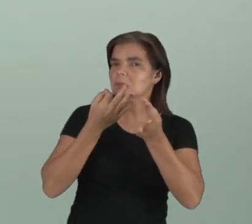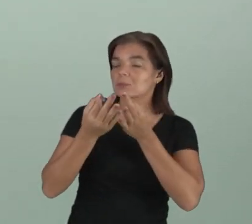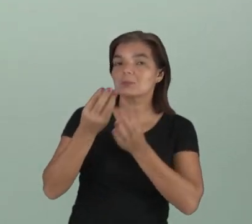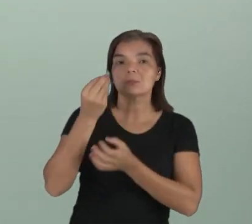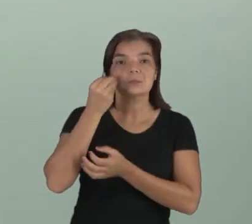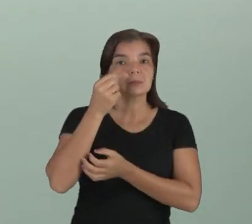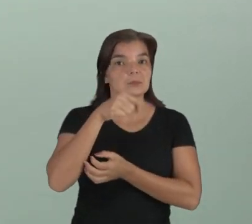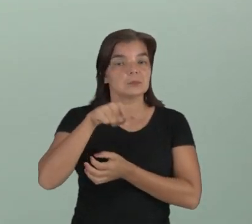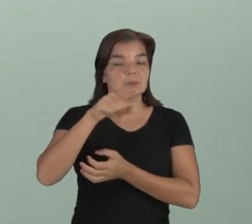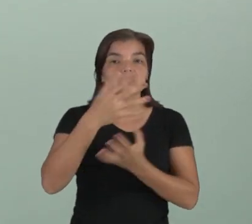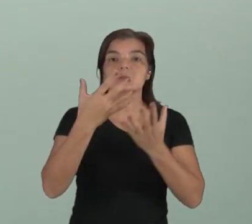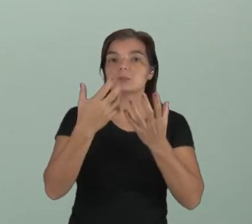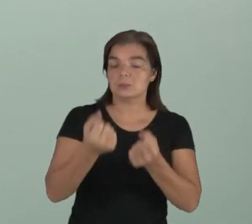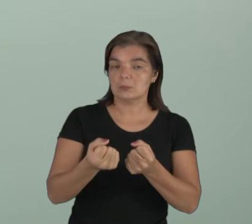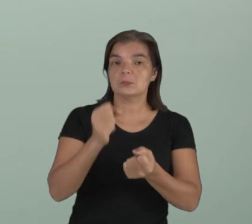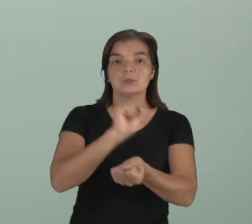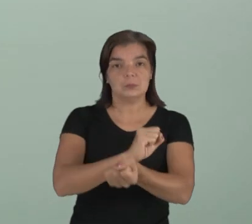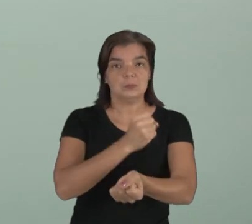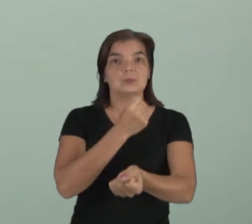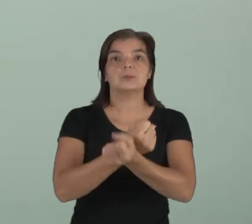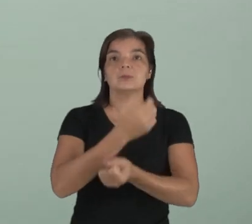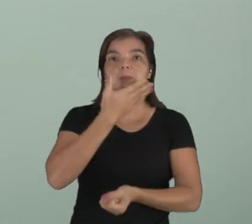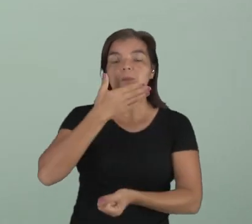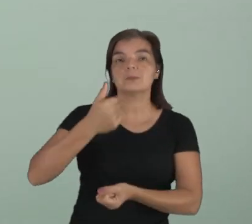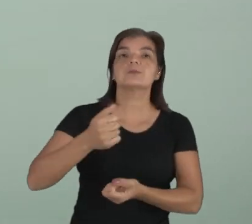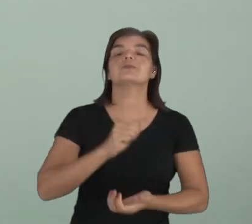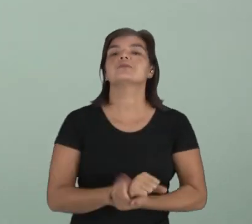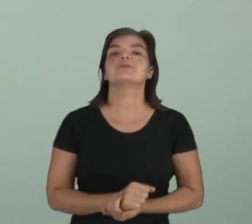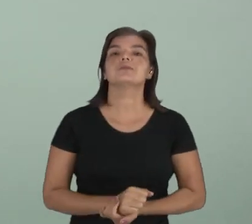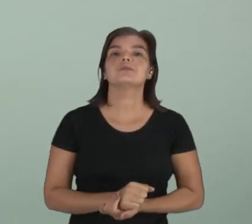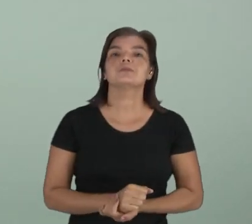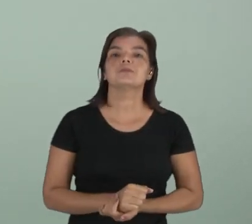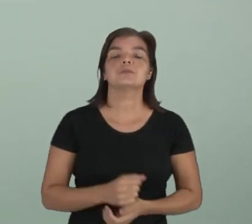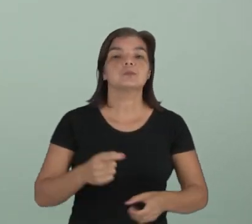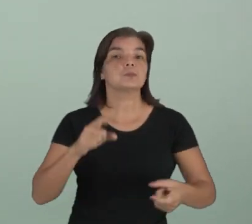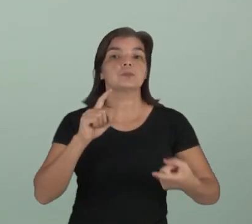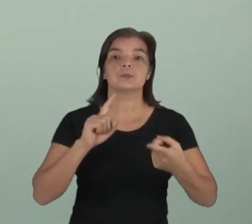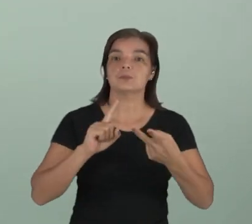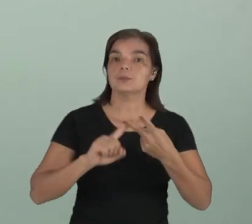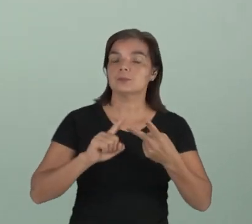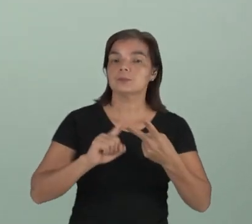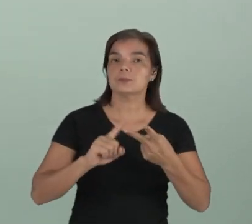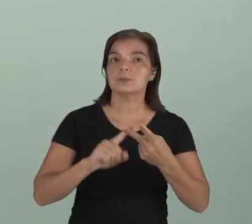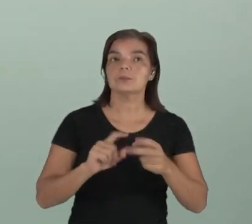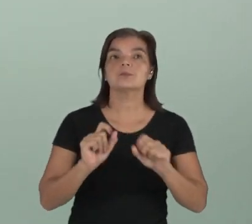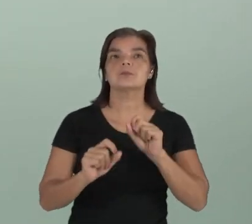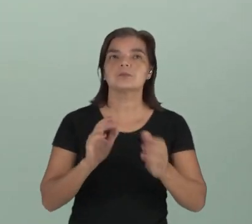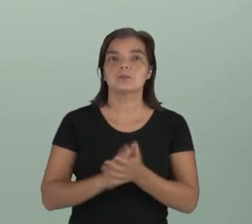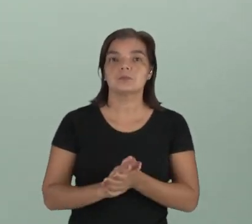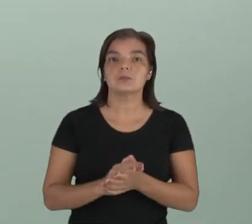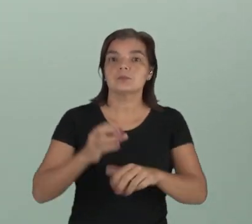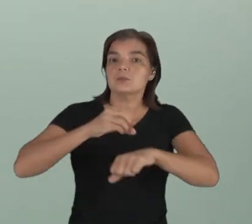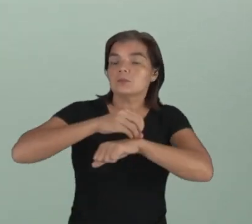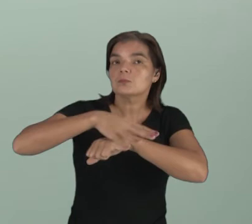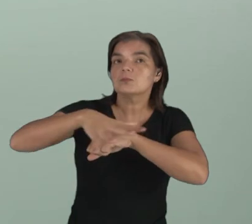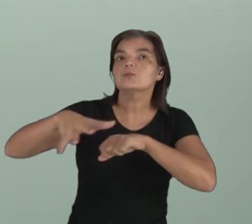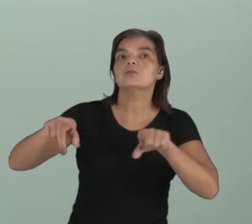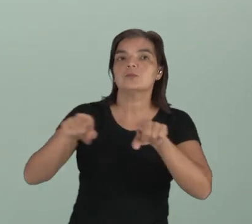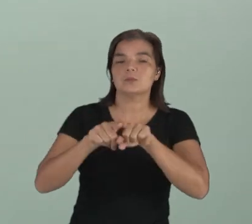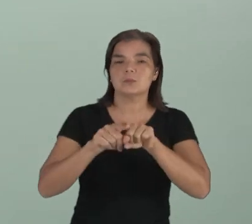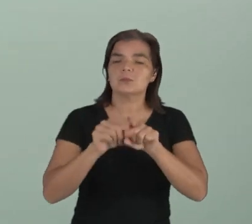para tentar te convencer de que lockdown é a melhor saída. Vamos ao segundo argumento. O fato de a transmissão se dar